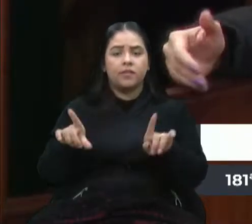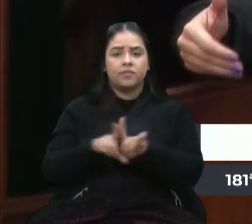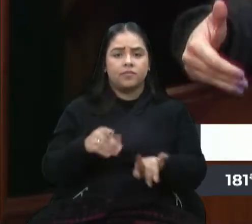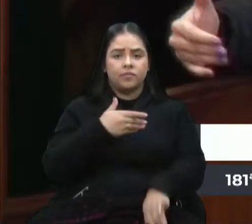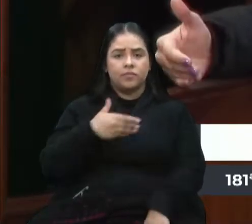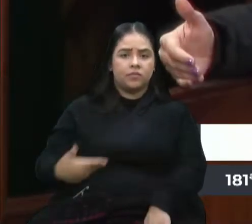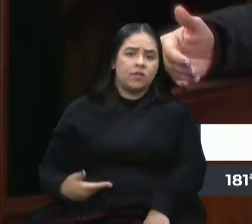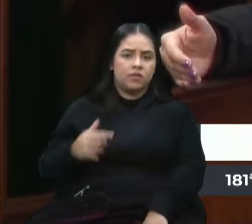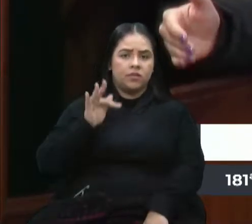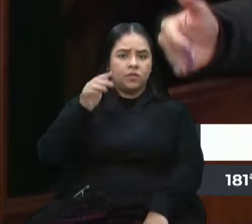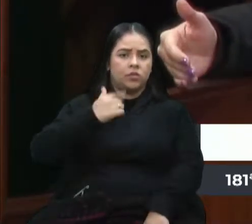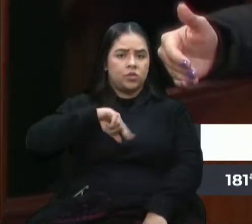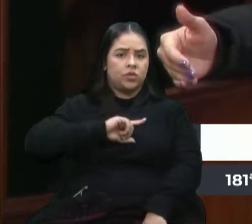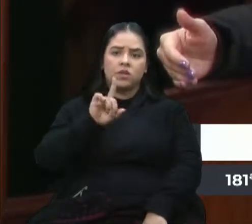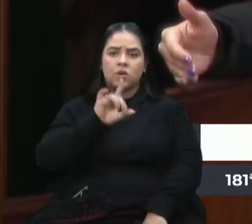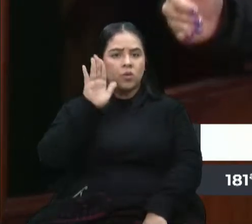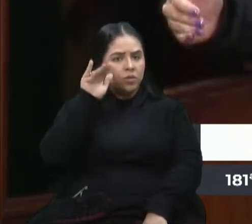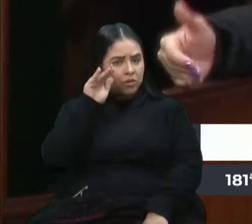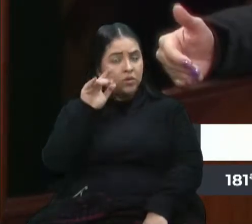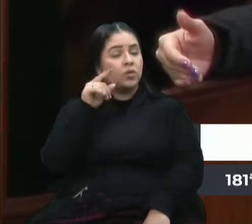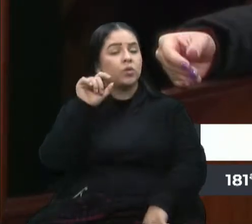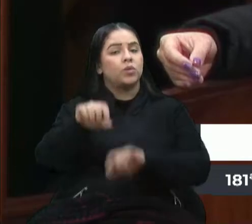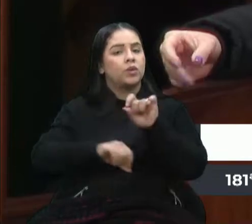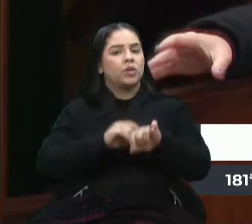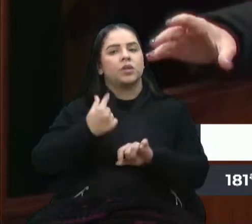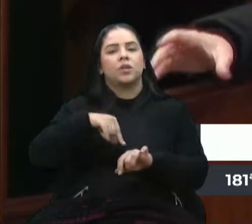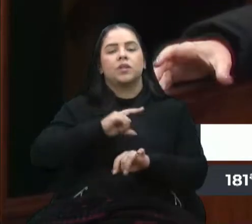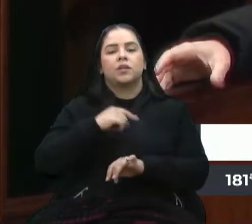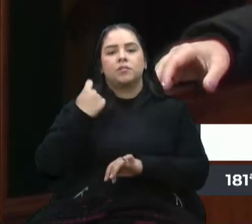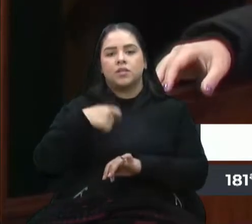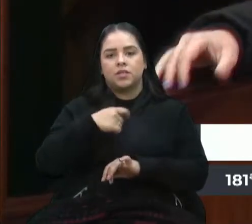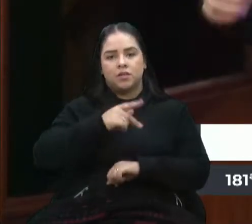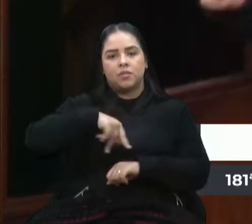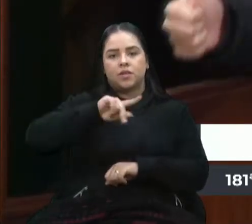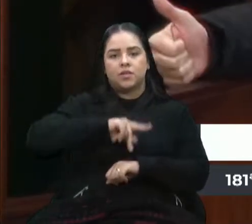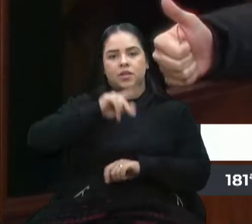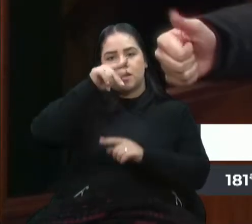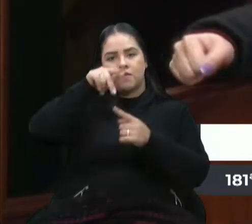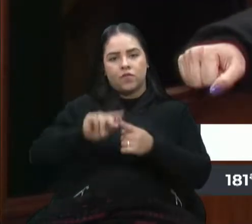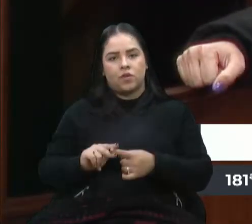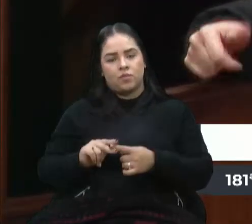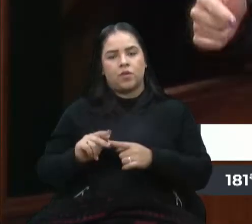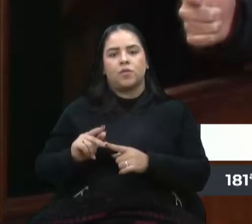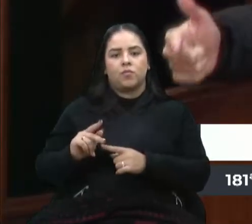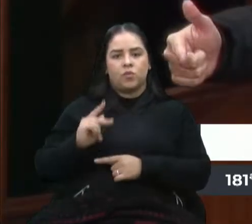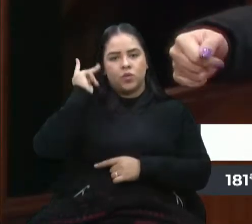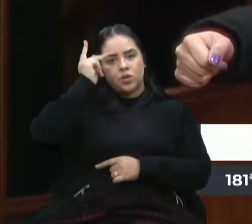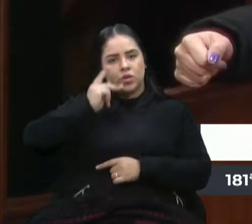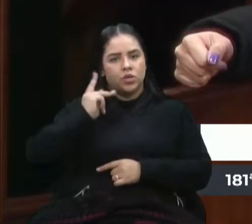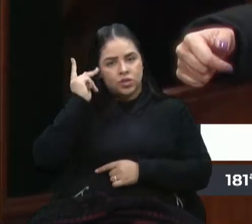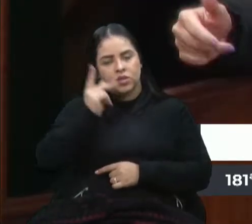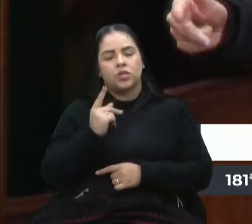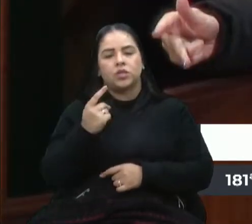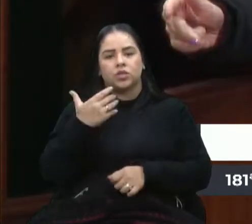federal a gente não observou. E eu acho que aí o nosso país precisa de reforma política,